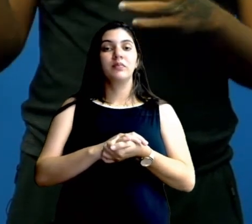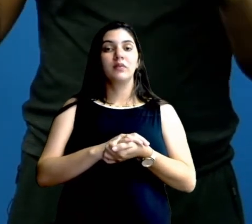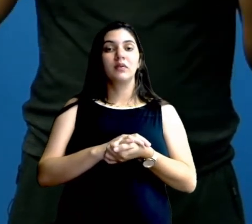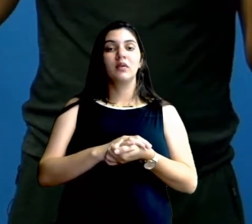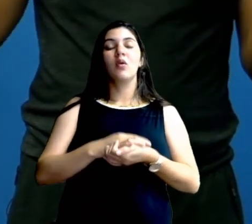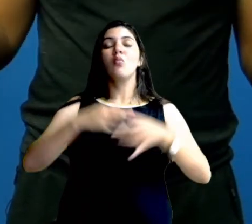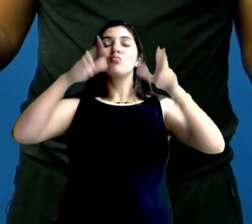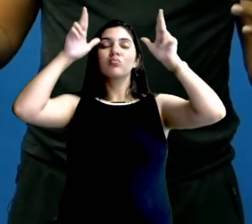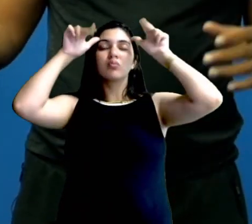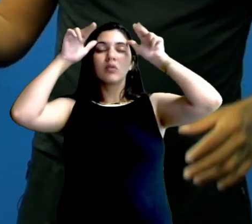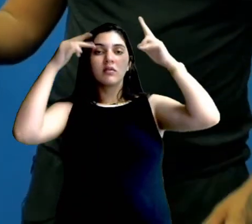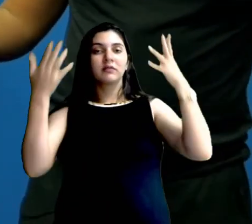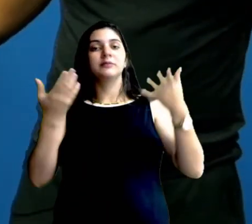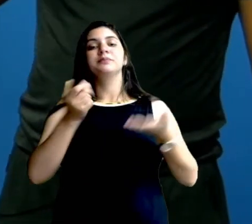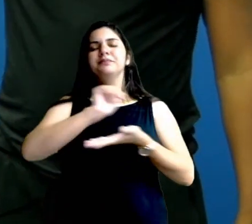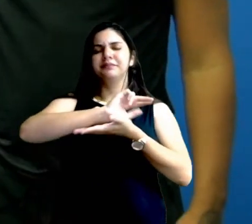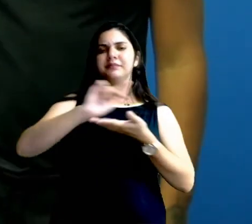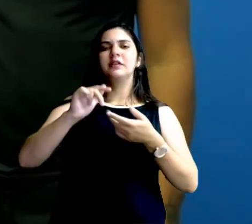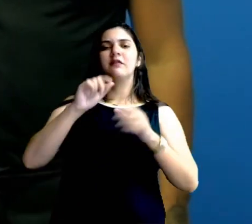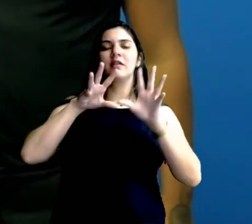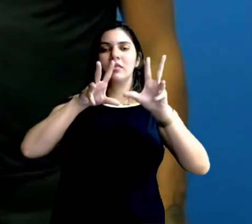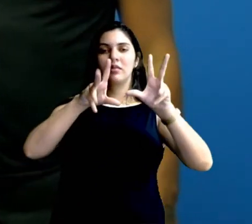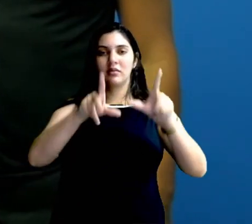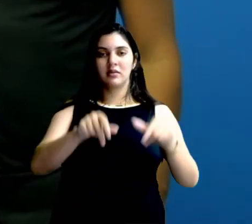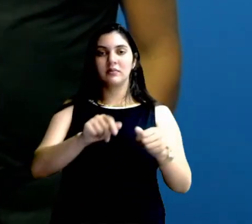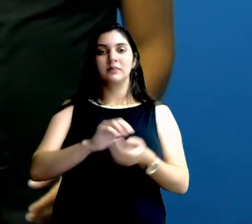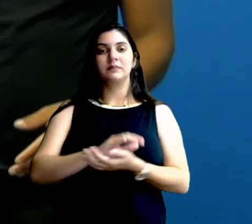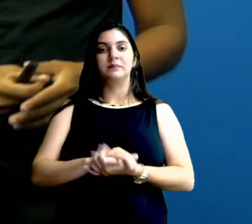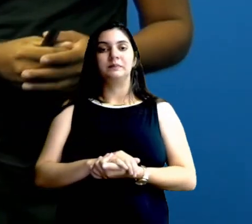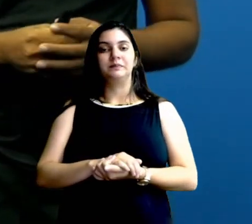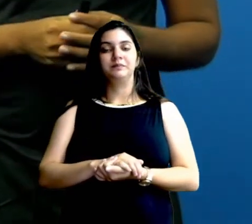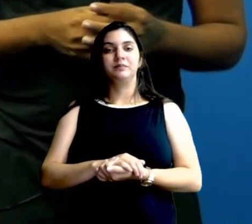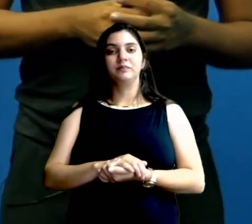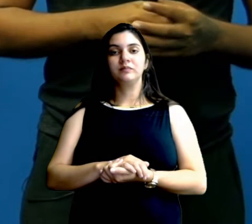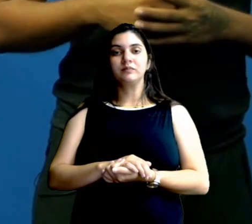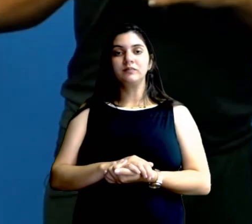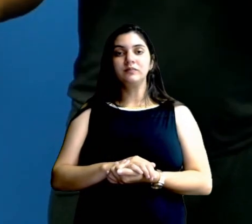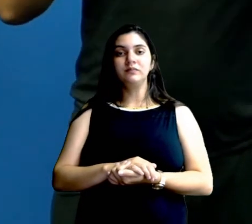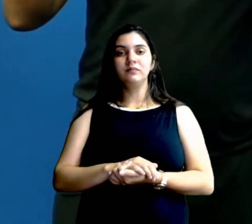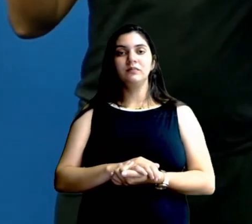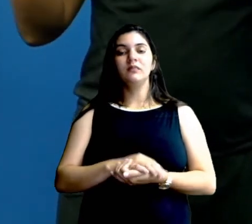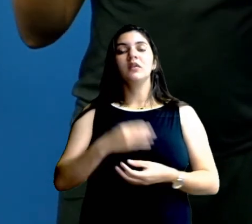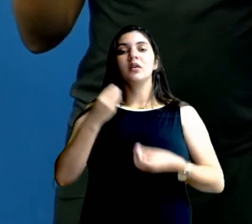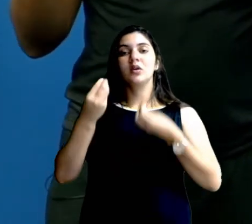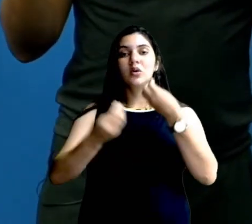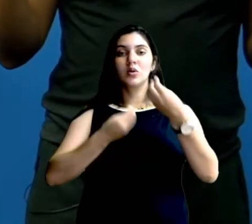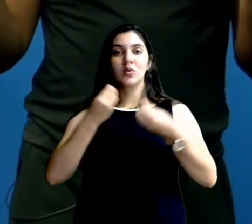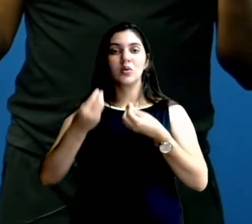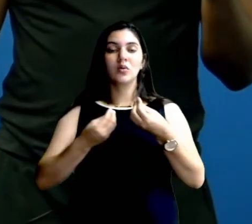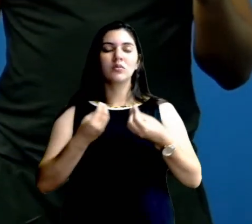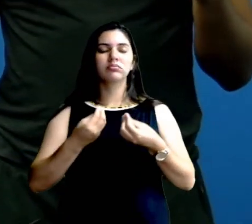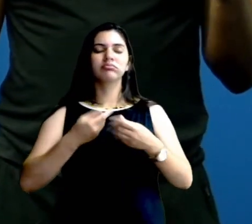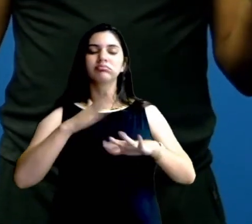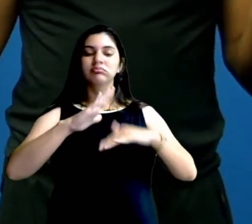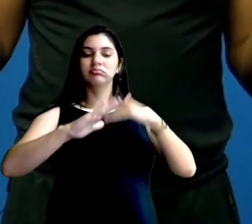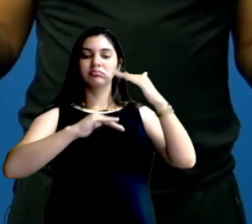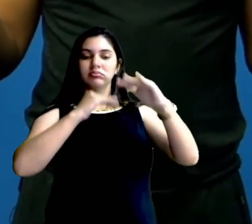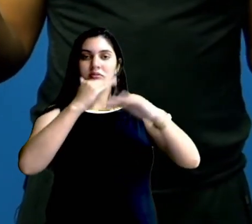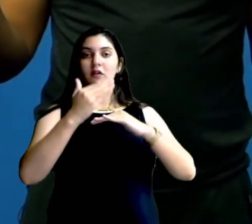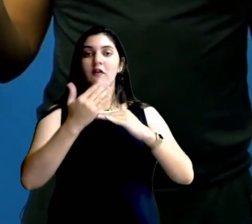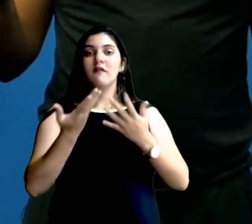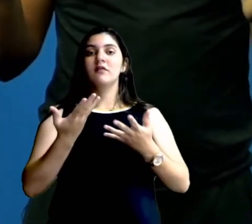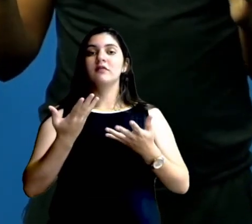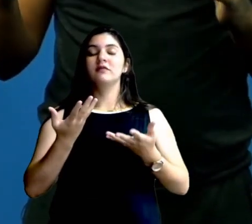como o cavalo em E aí é e como é que era desenvolvido o